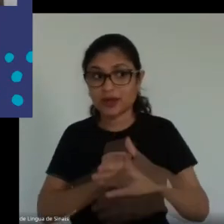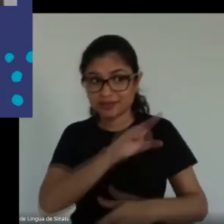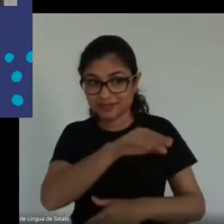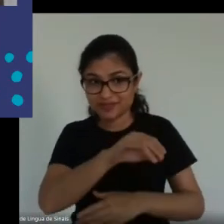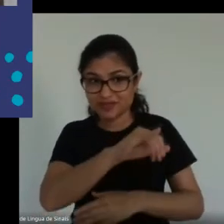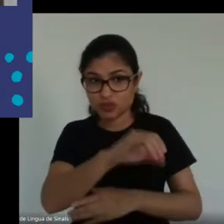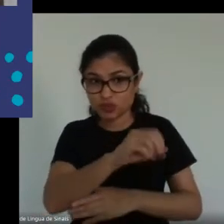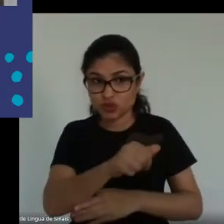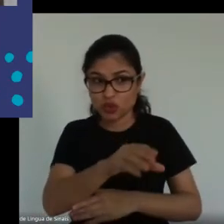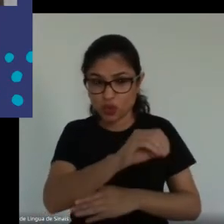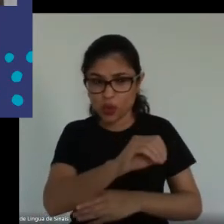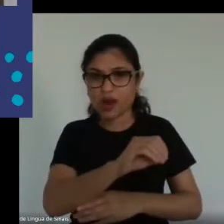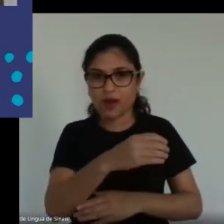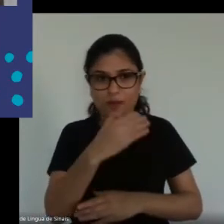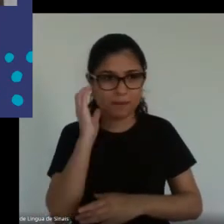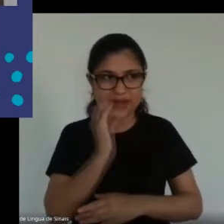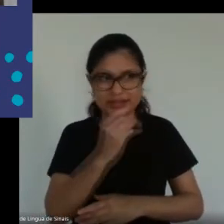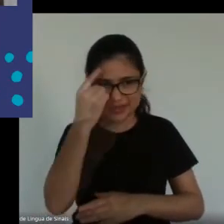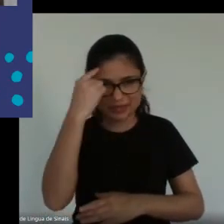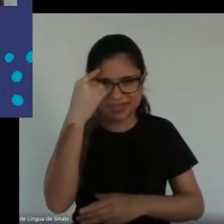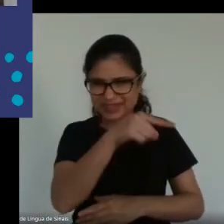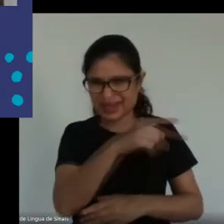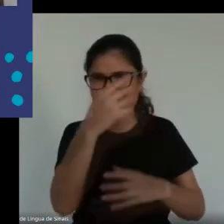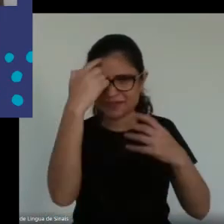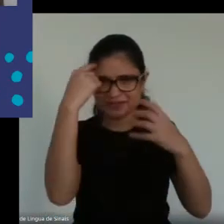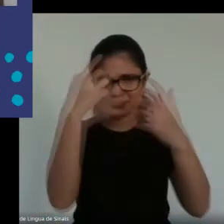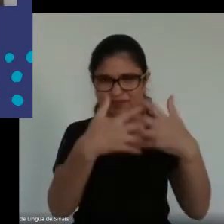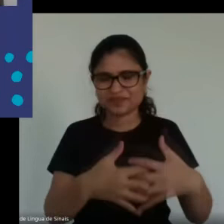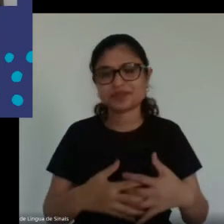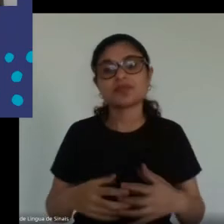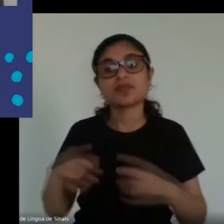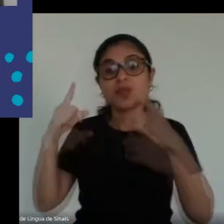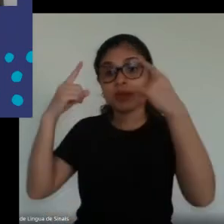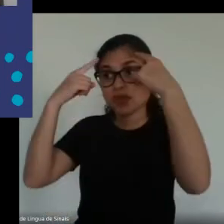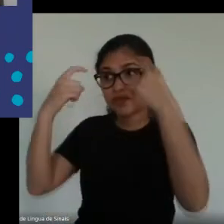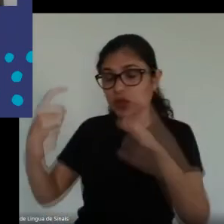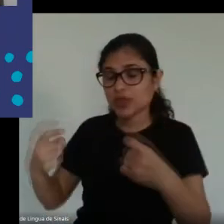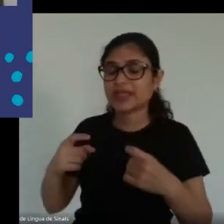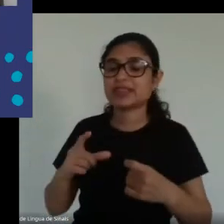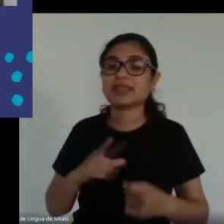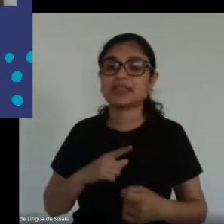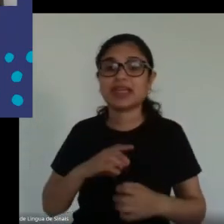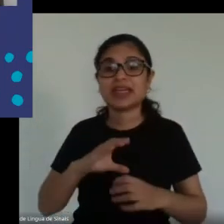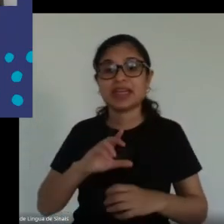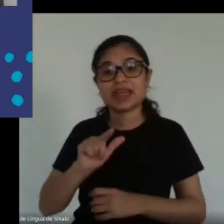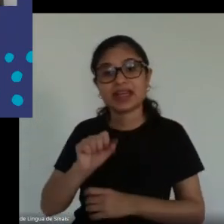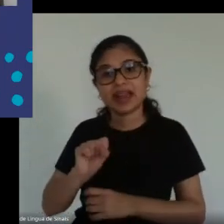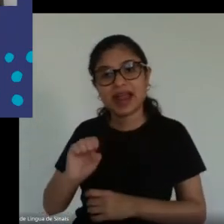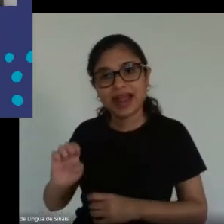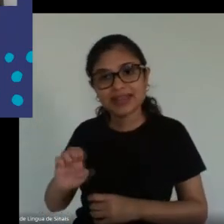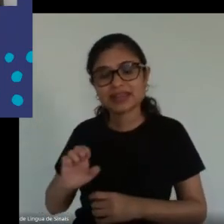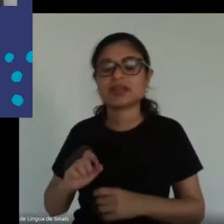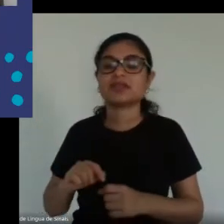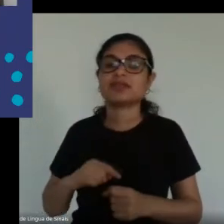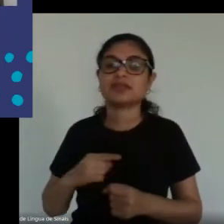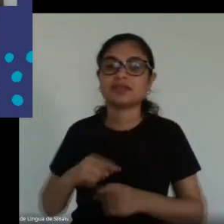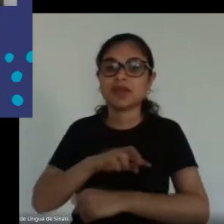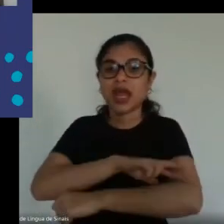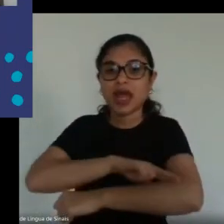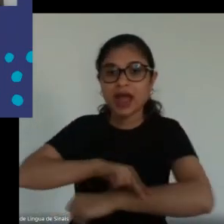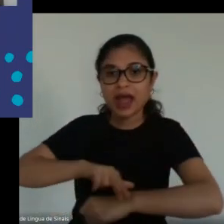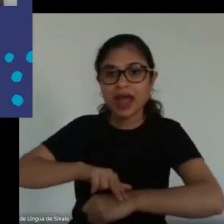João? Para os marxistas pensar aí. Então, é uma violência que perpassa a questão de classe, a questão de raça, a questão